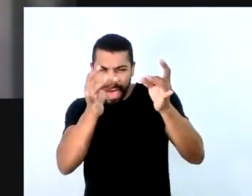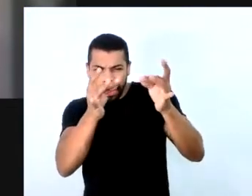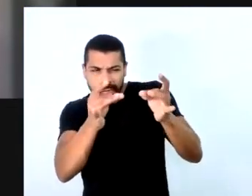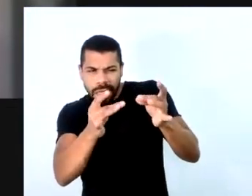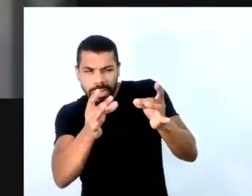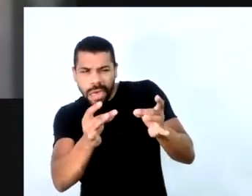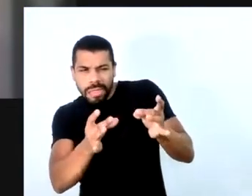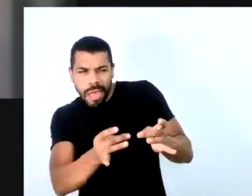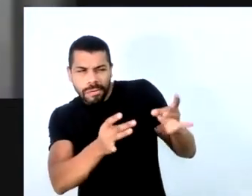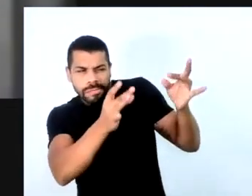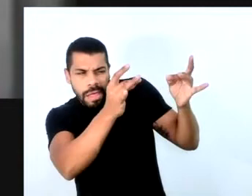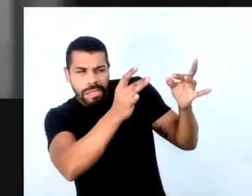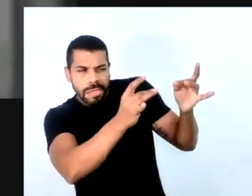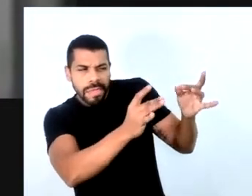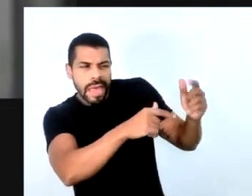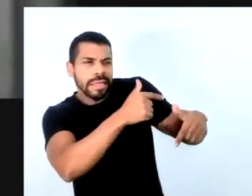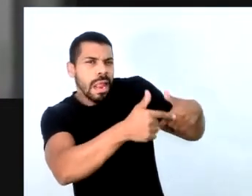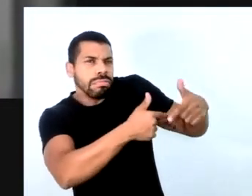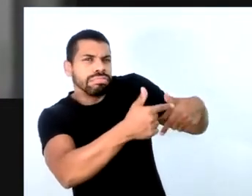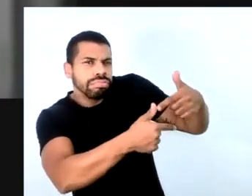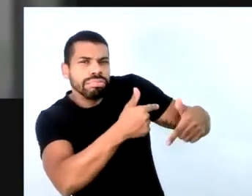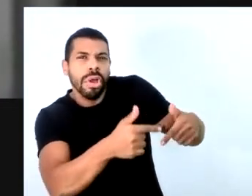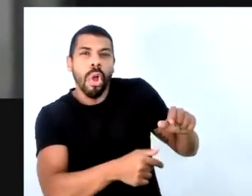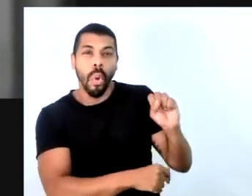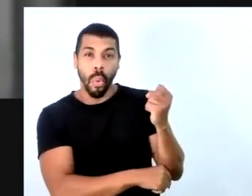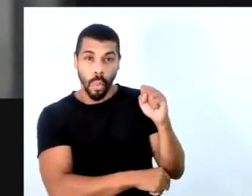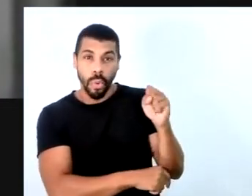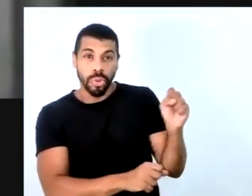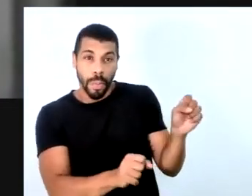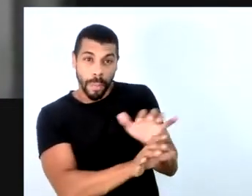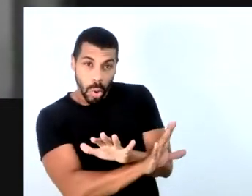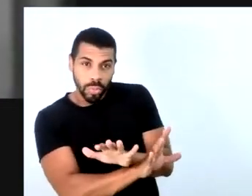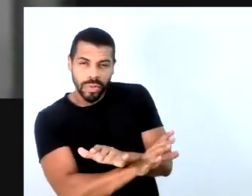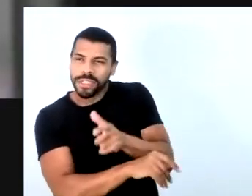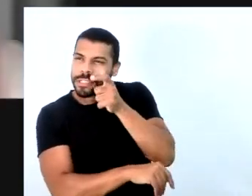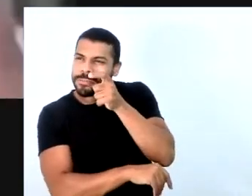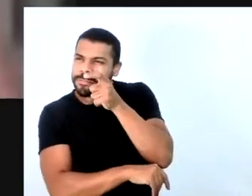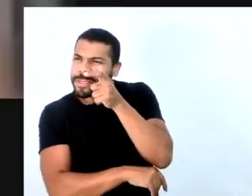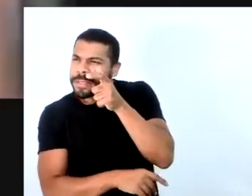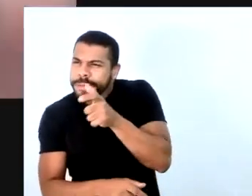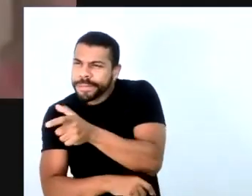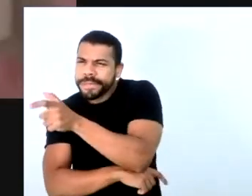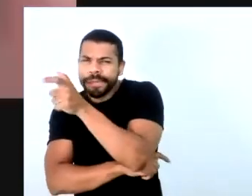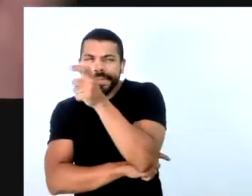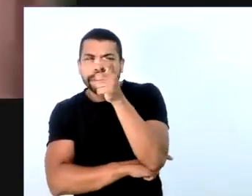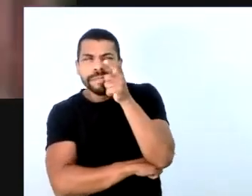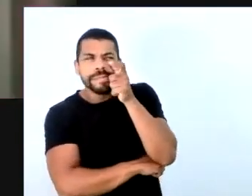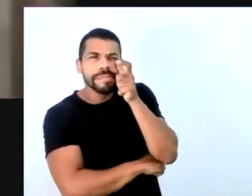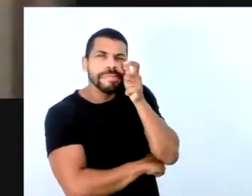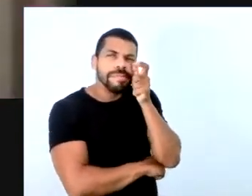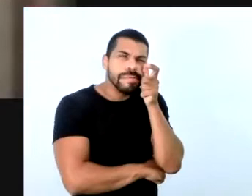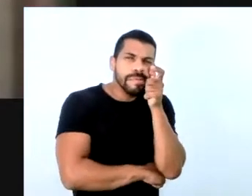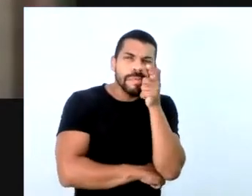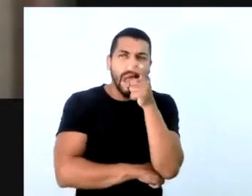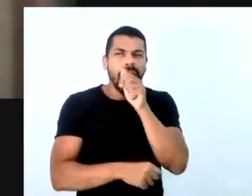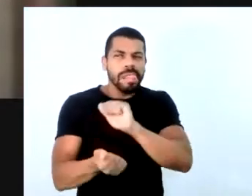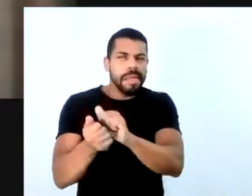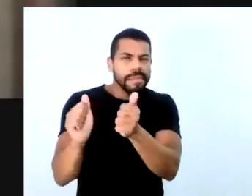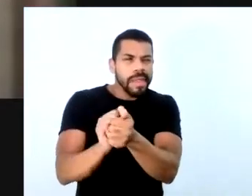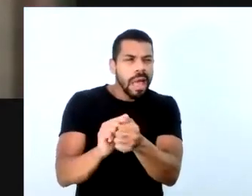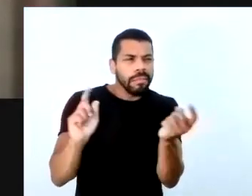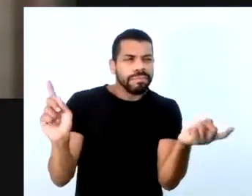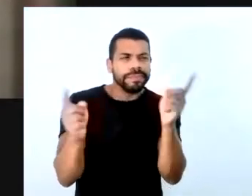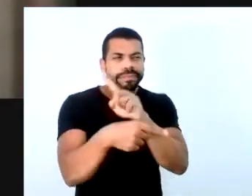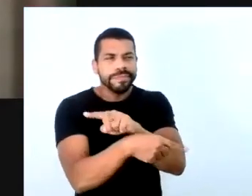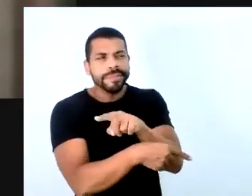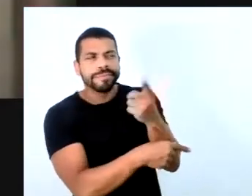episódios, e a gente ficou lapidando cada um desses episódios, sabe? Trabalhando. E depois que estavam os 8 prontos, a gente assistia os 8